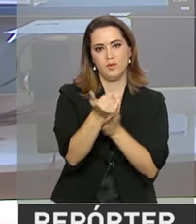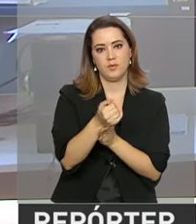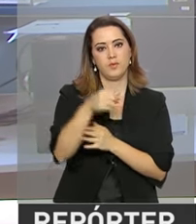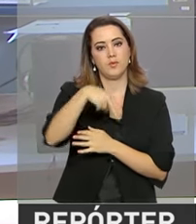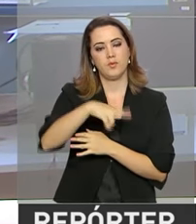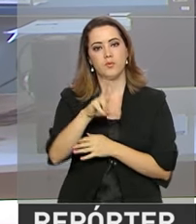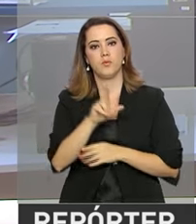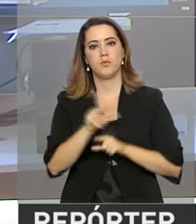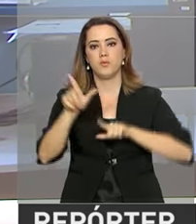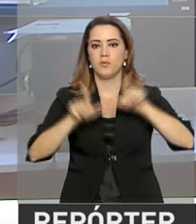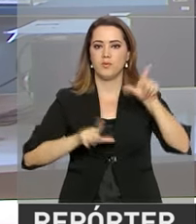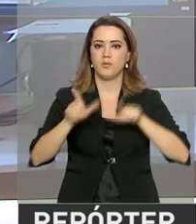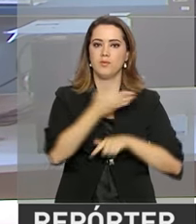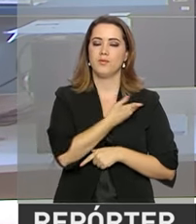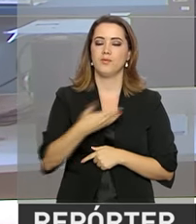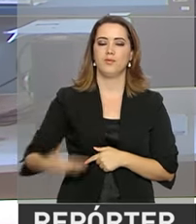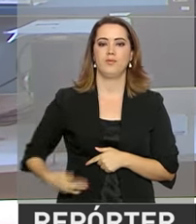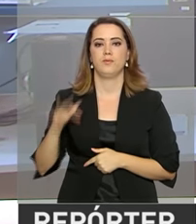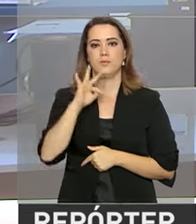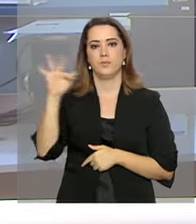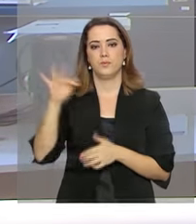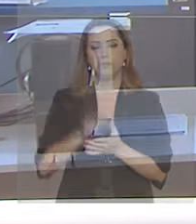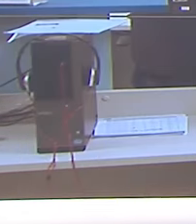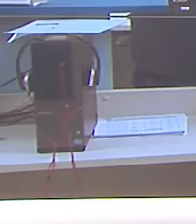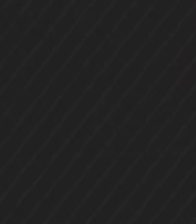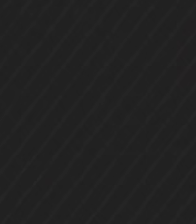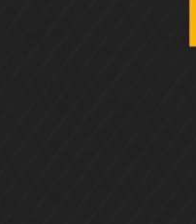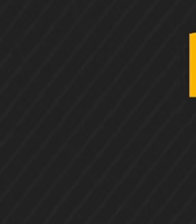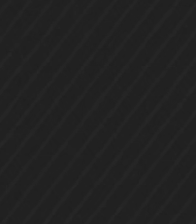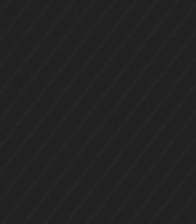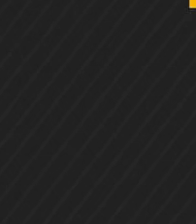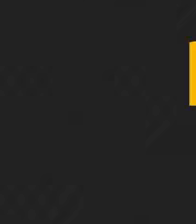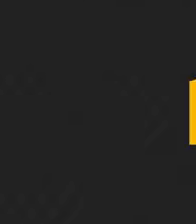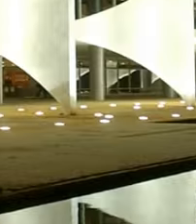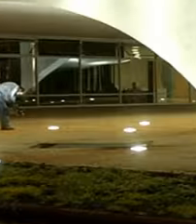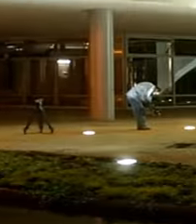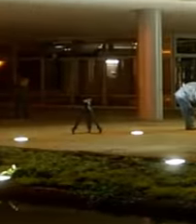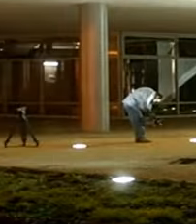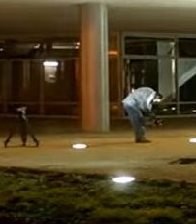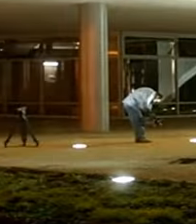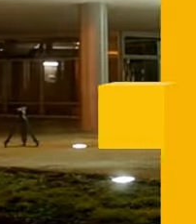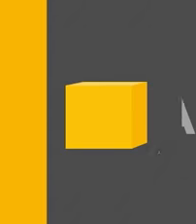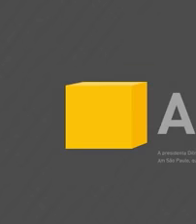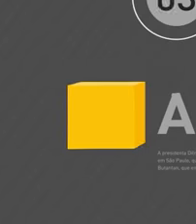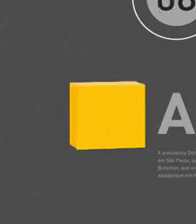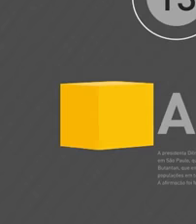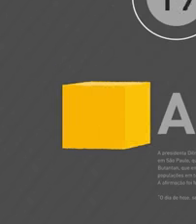Continue com a gente aqui na NBR, a TV do Governo Federal.